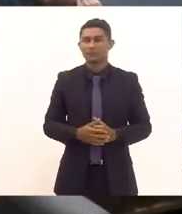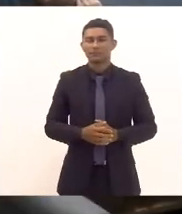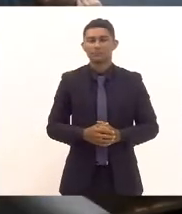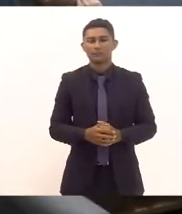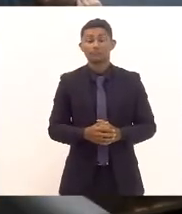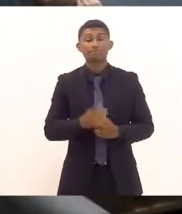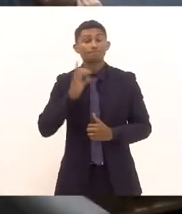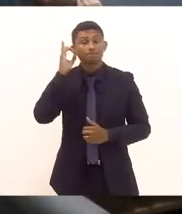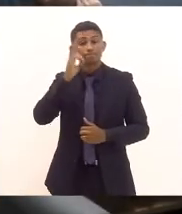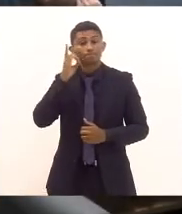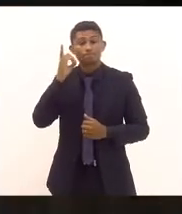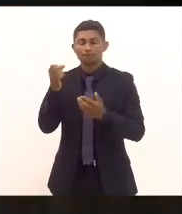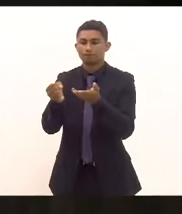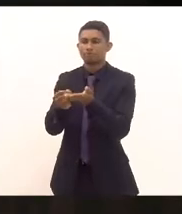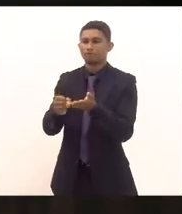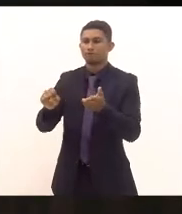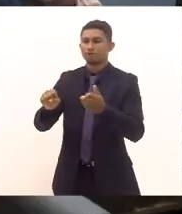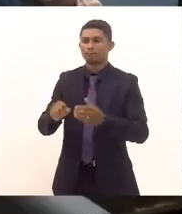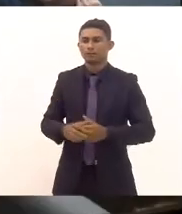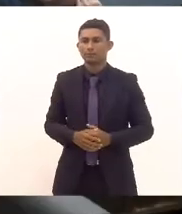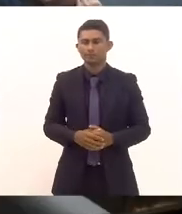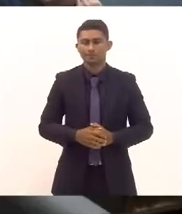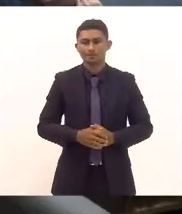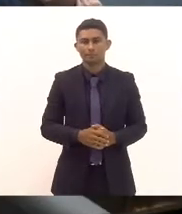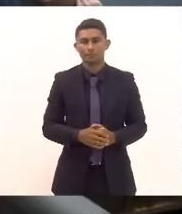Deputado Samuel Malafaia